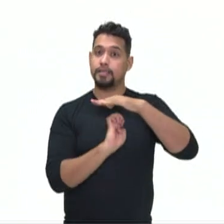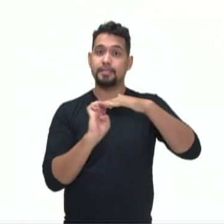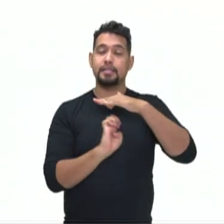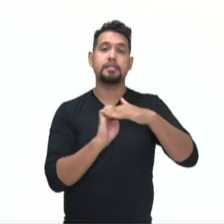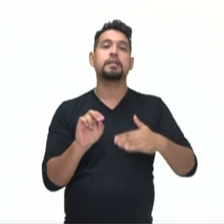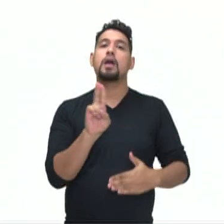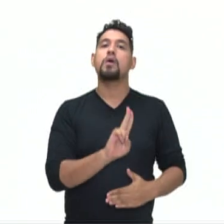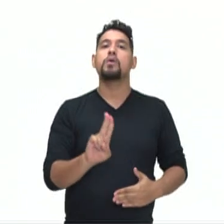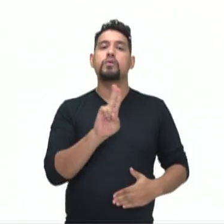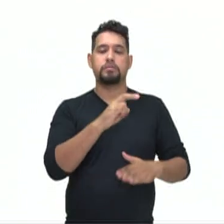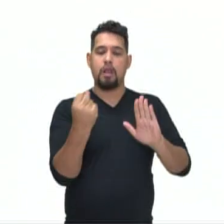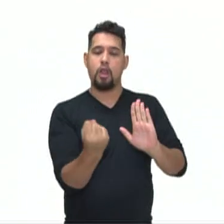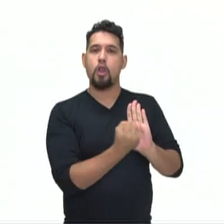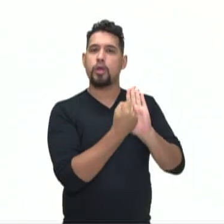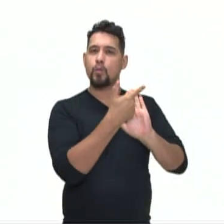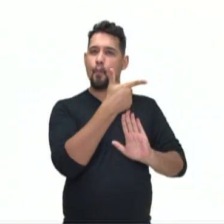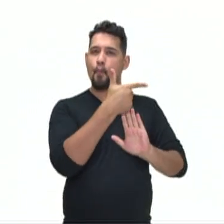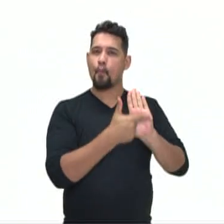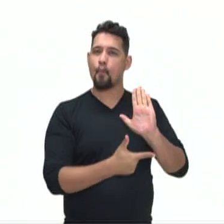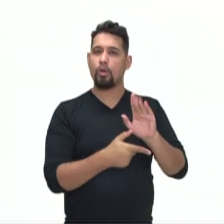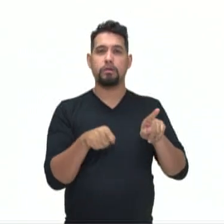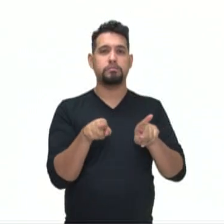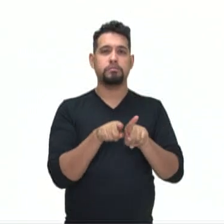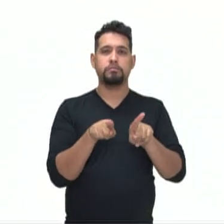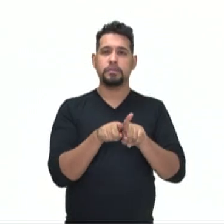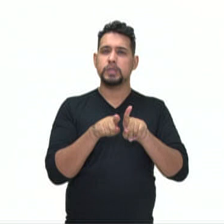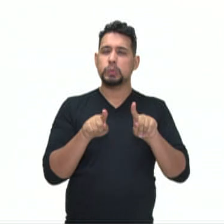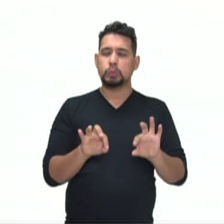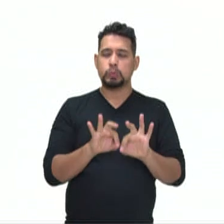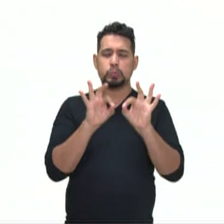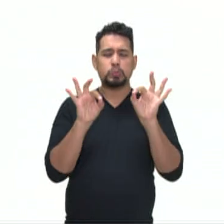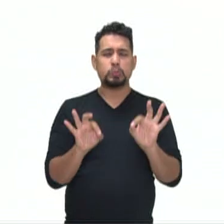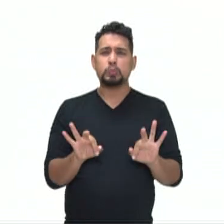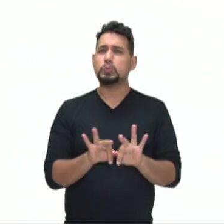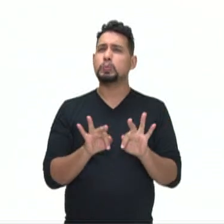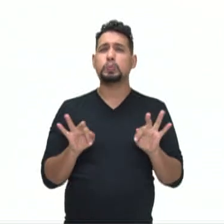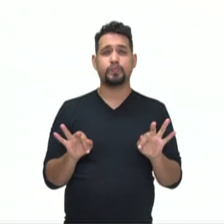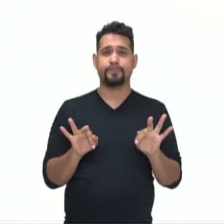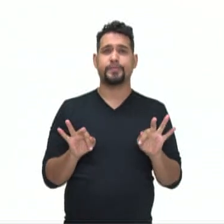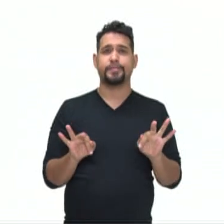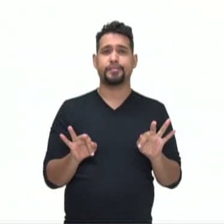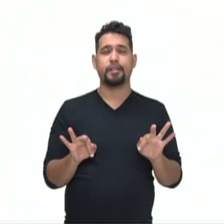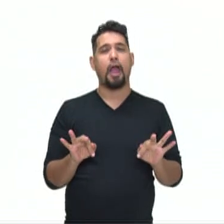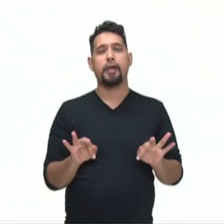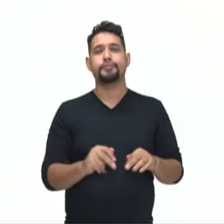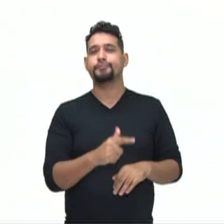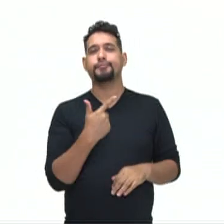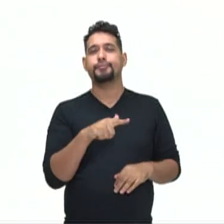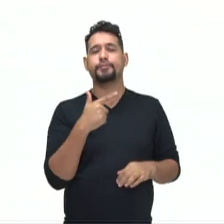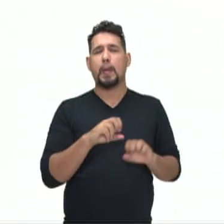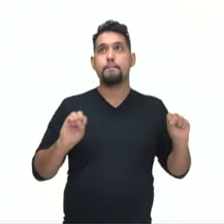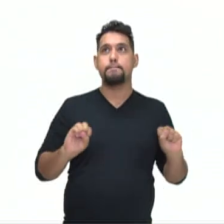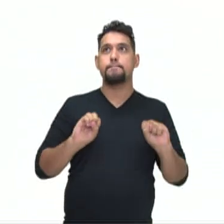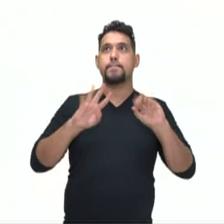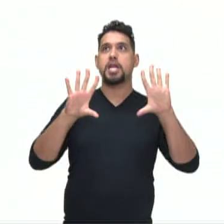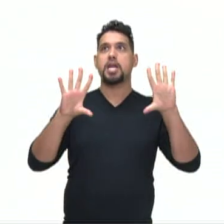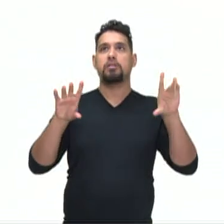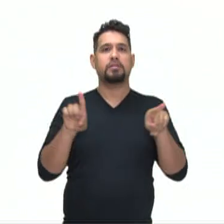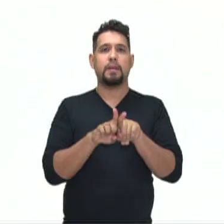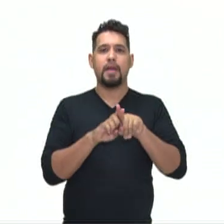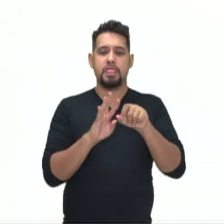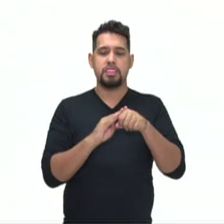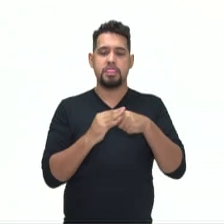utiliza uma logo limpa e minimalista, ou seja, sem sombras, brilhos e